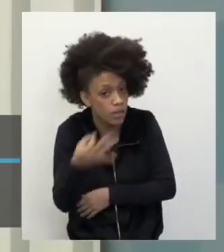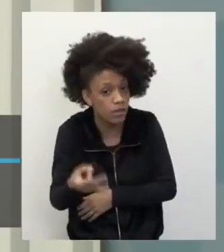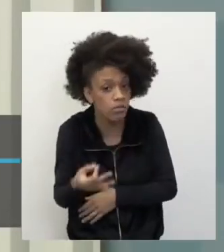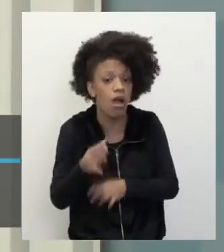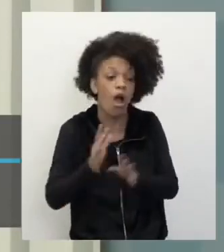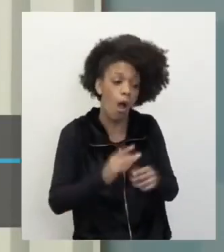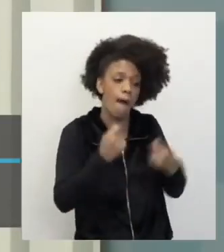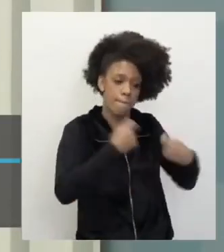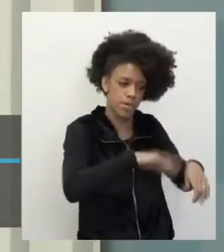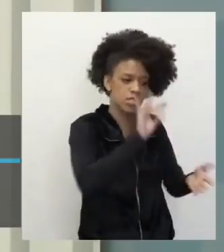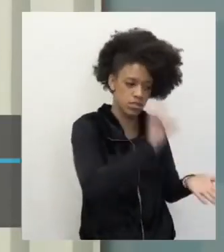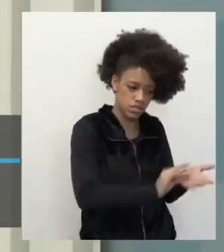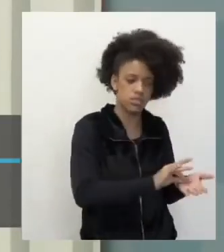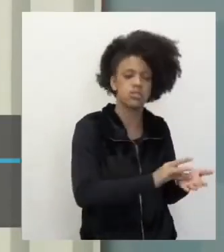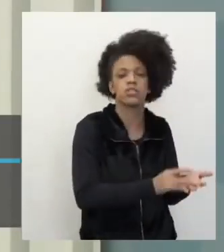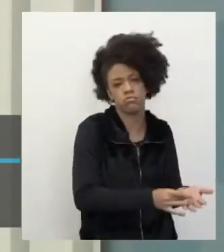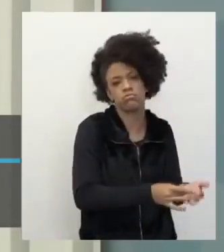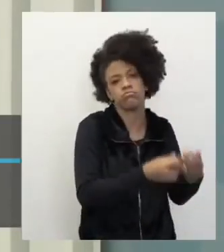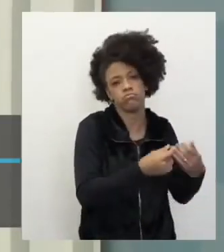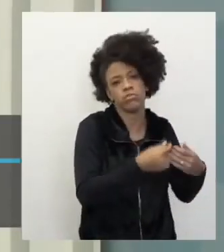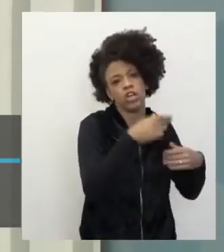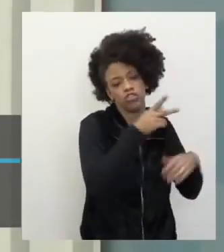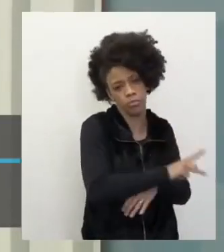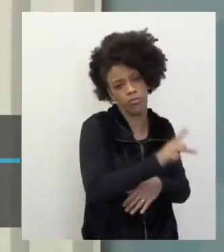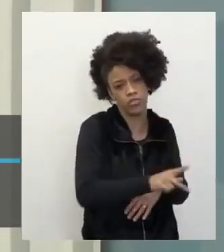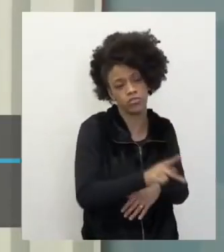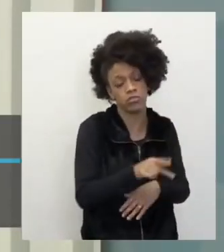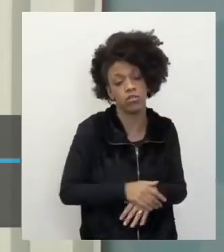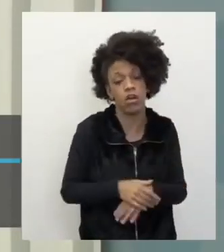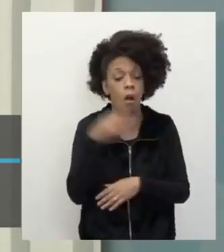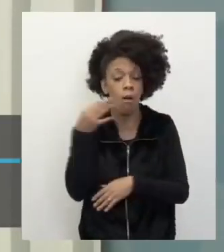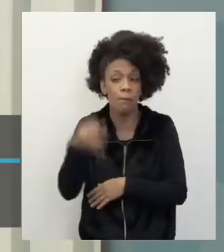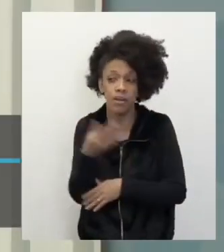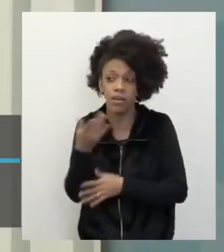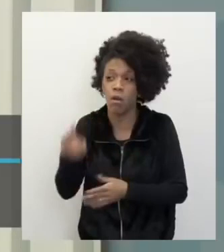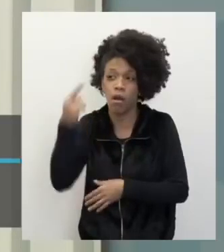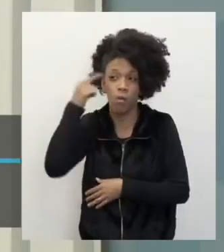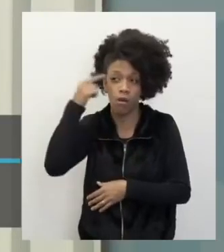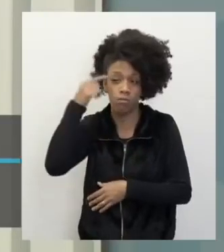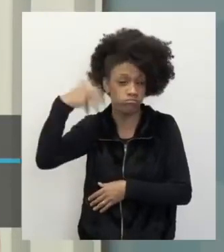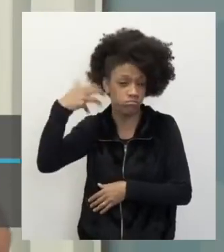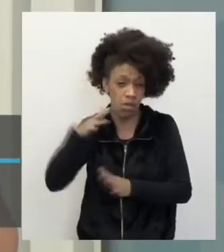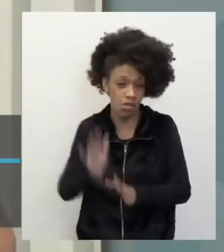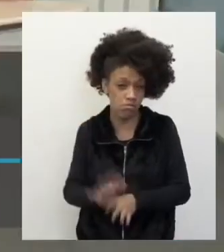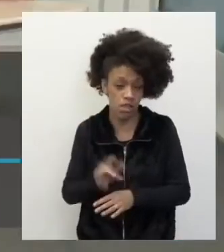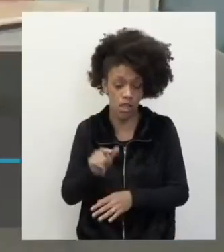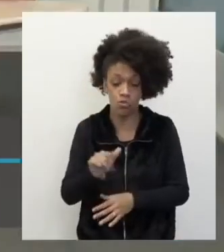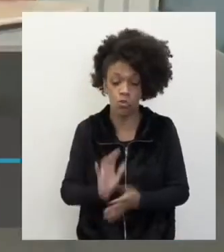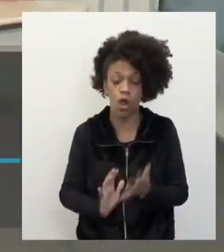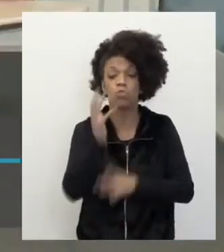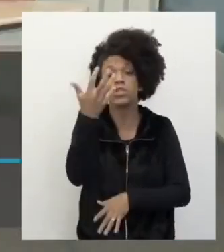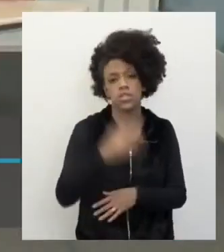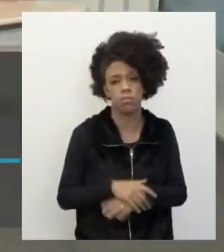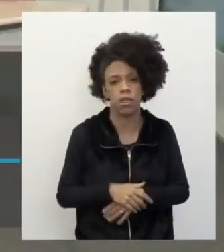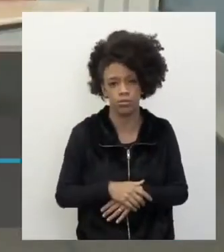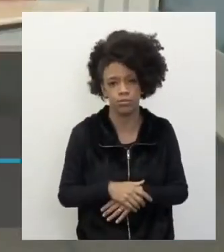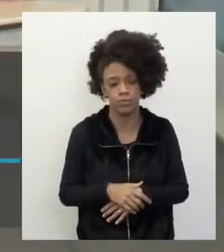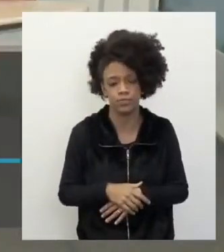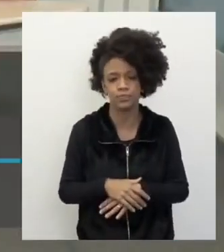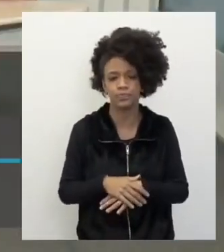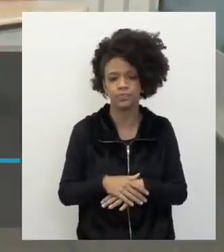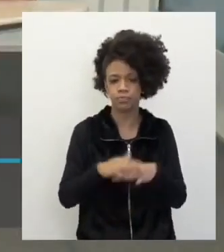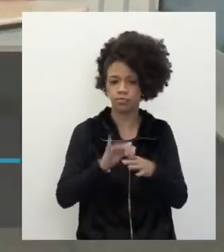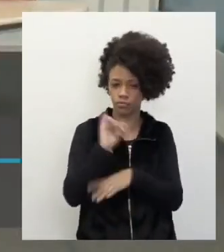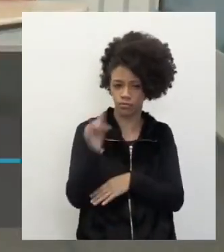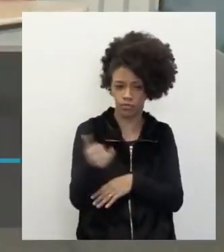precisam de professores, ou seja, o fato a gente comprova, a opinião é algo que você pensa a partir do fato. Eu peguei aqui, eu vou pedir